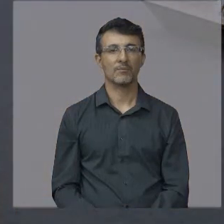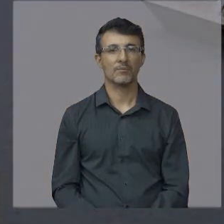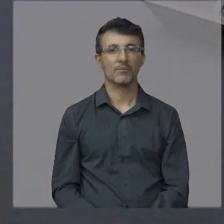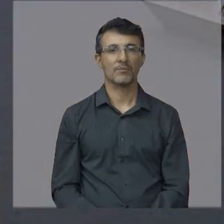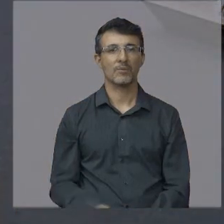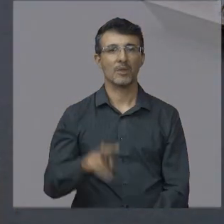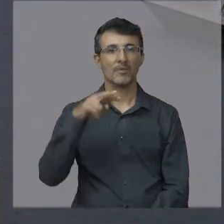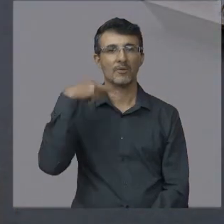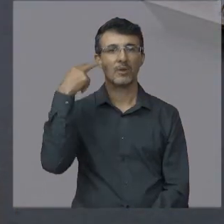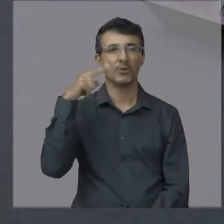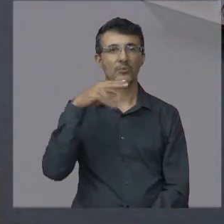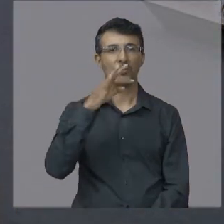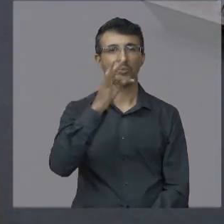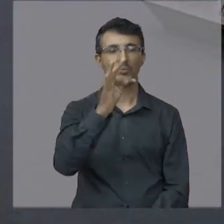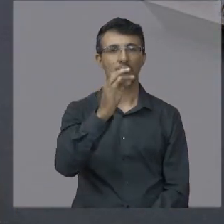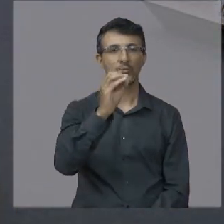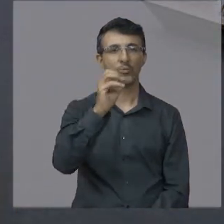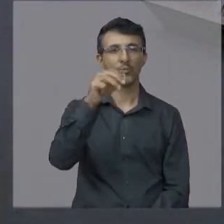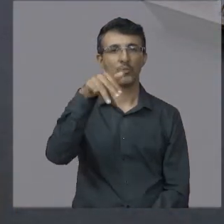Vereador Tomás Henrique.